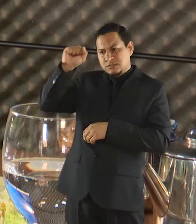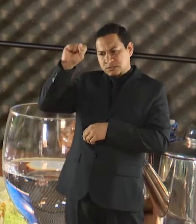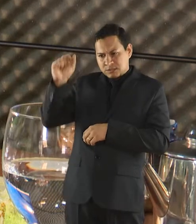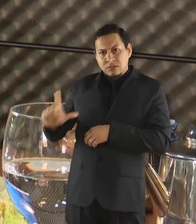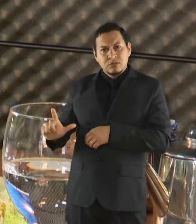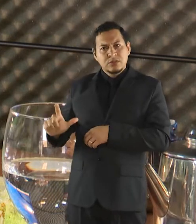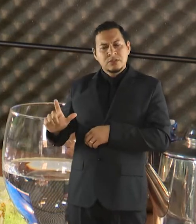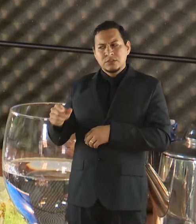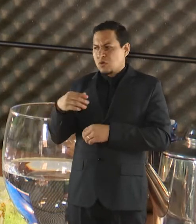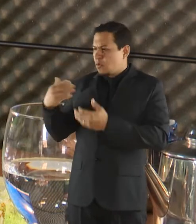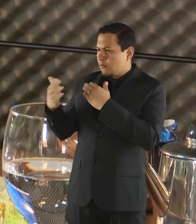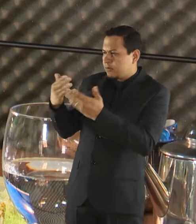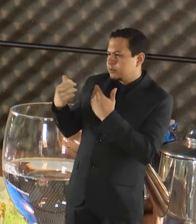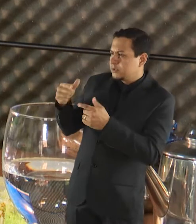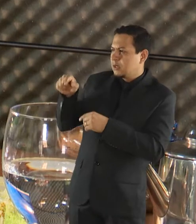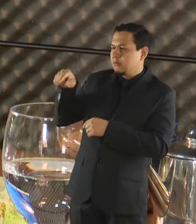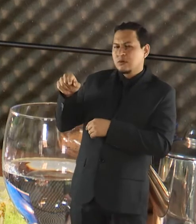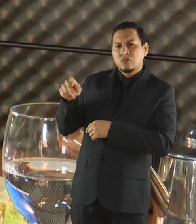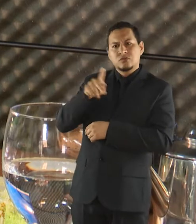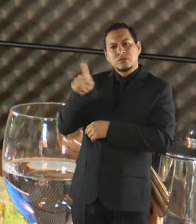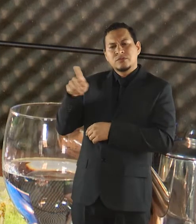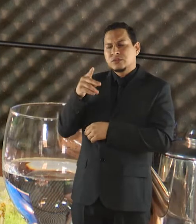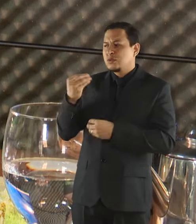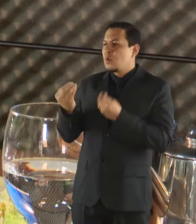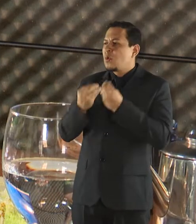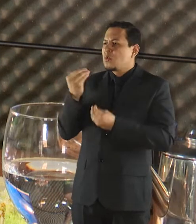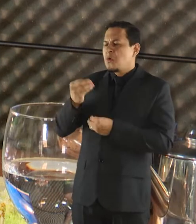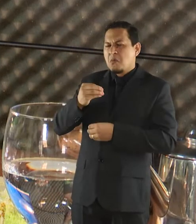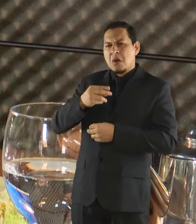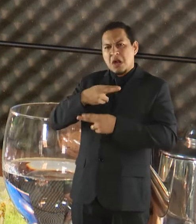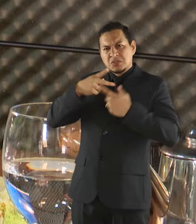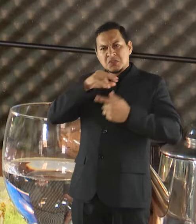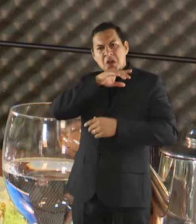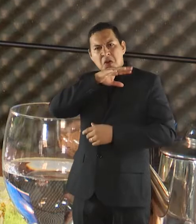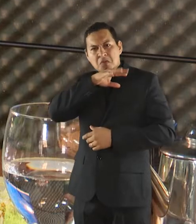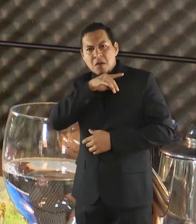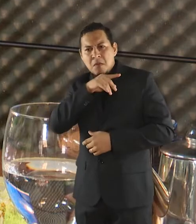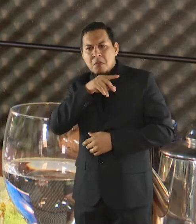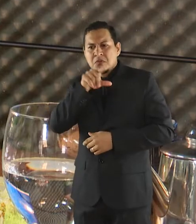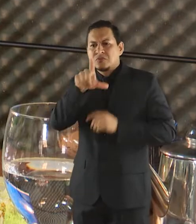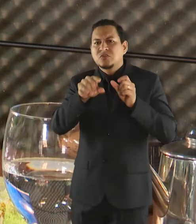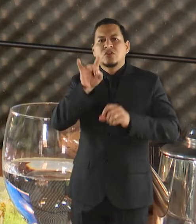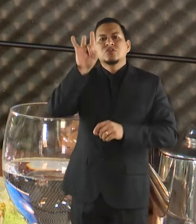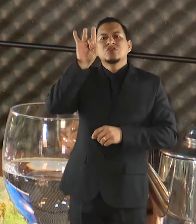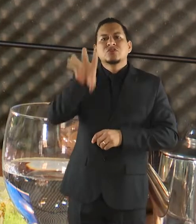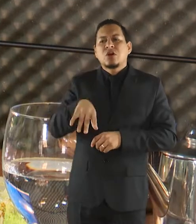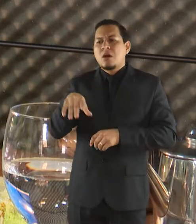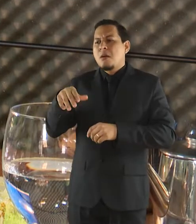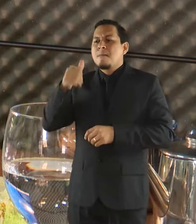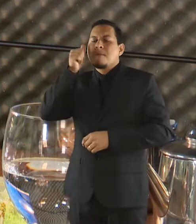para eles como a maldade preferem as mulheres, né? Falava para eles